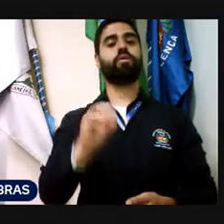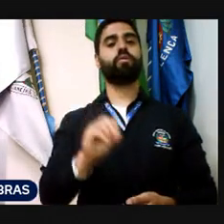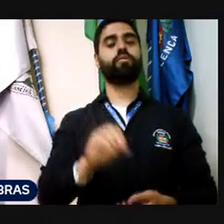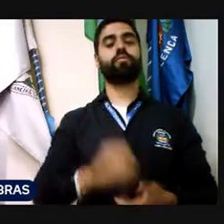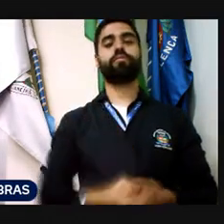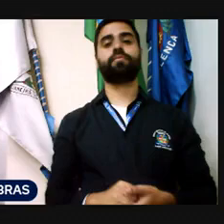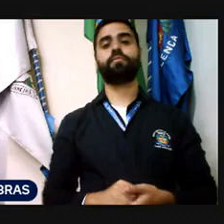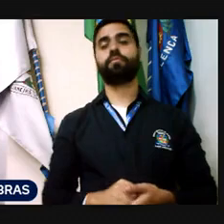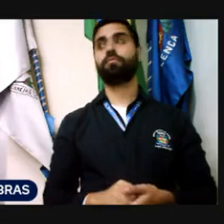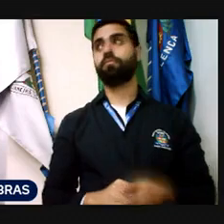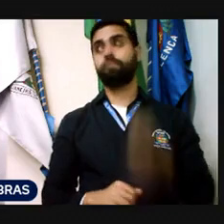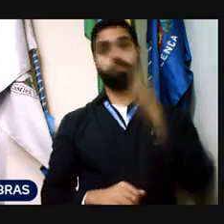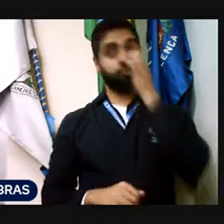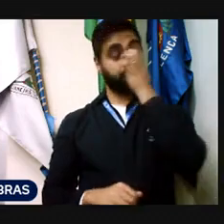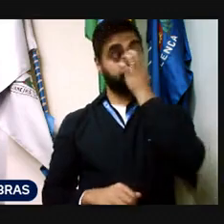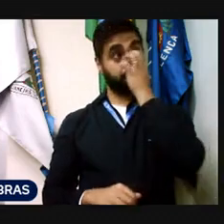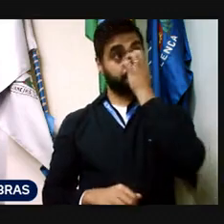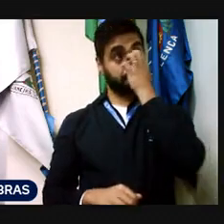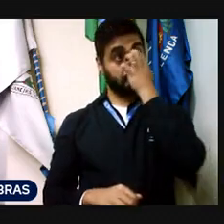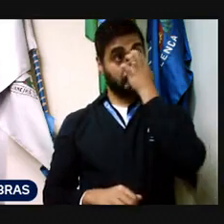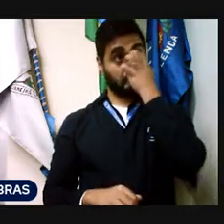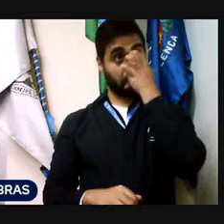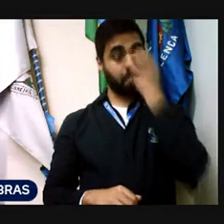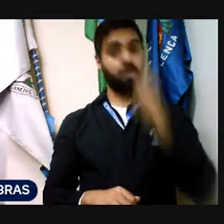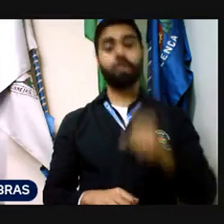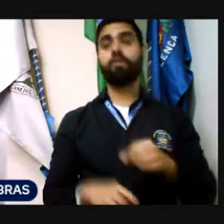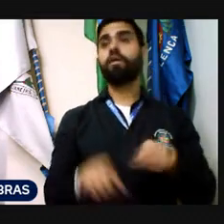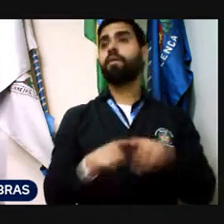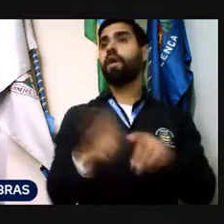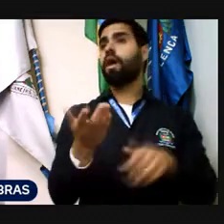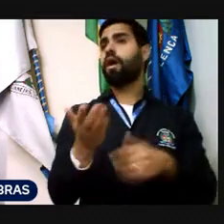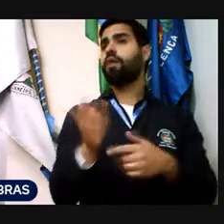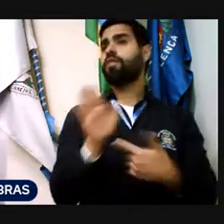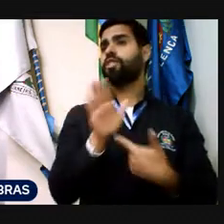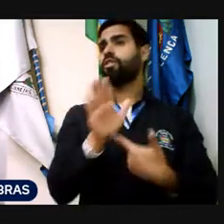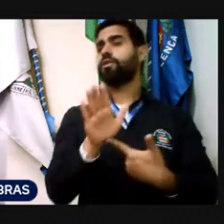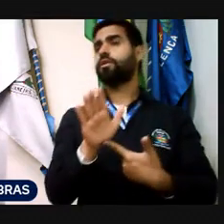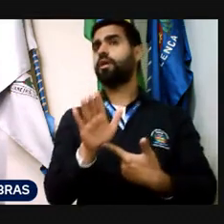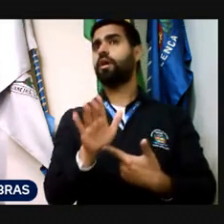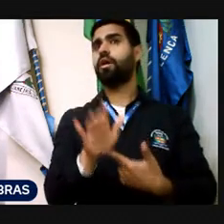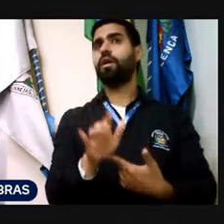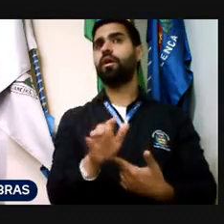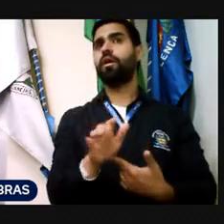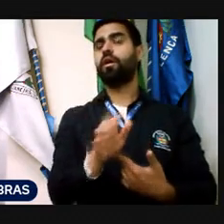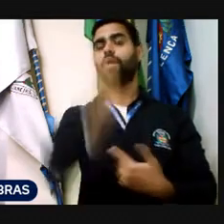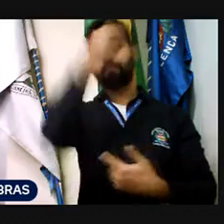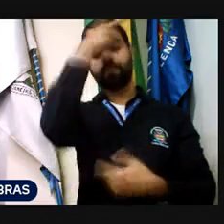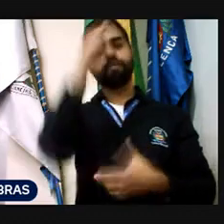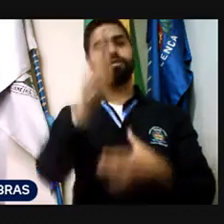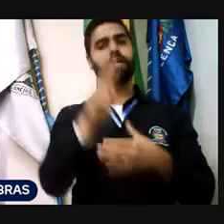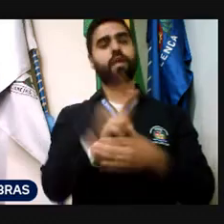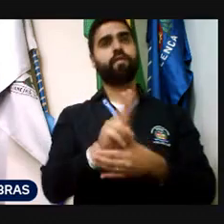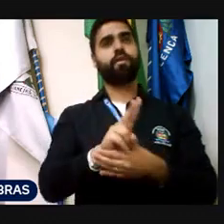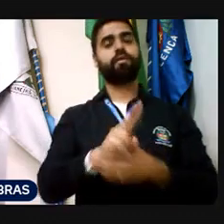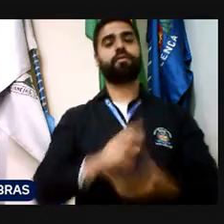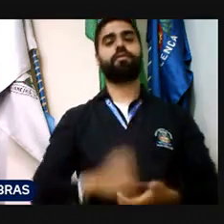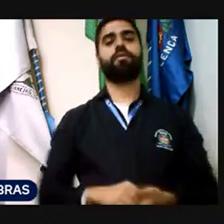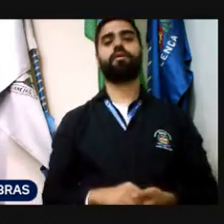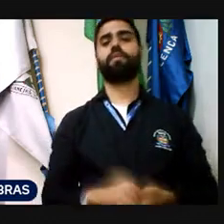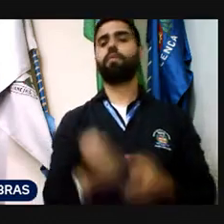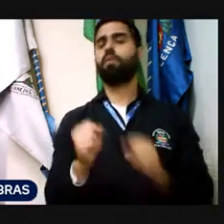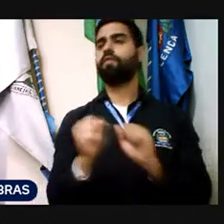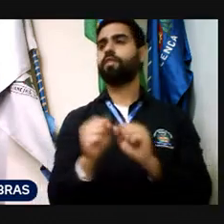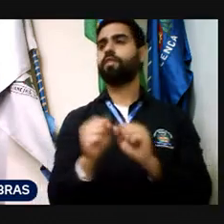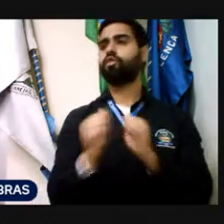nas atribuições legais na forma regimental, requer o encaminhamento da presente indicação ao chefe do Poder Executivo Municipal para que o